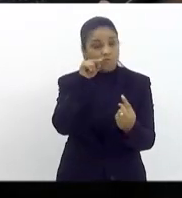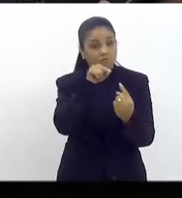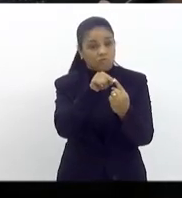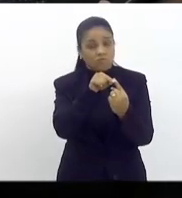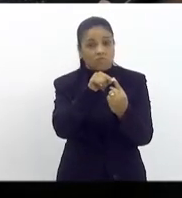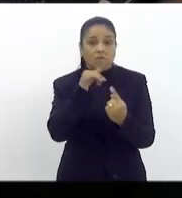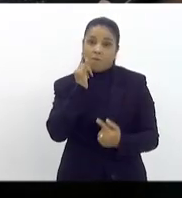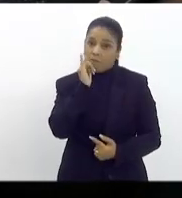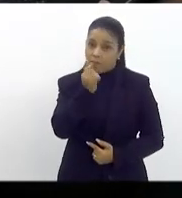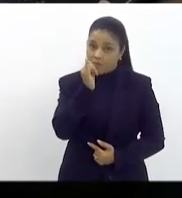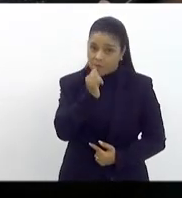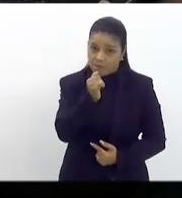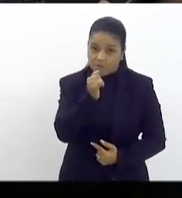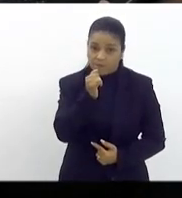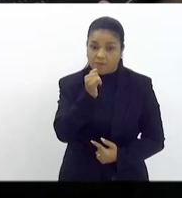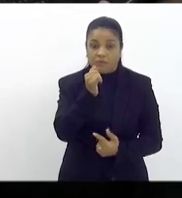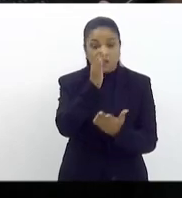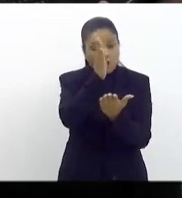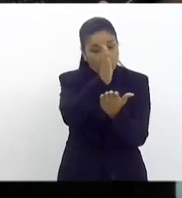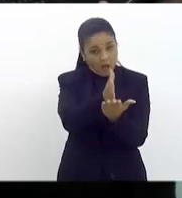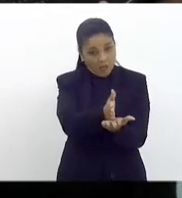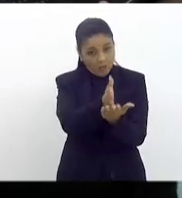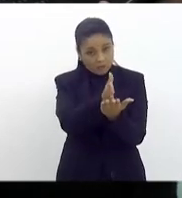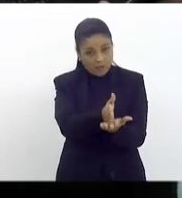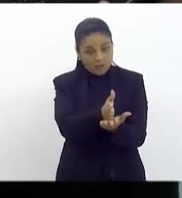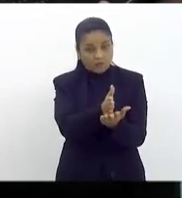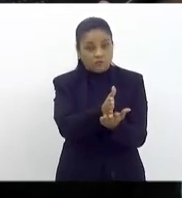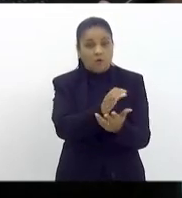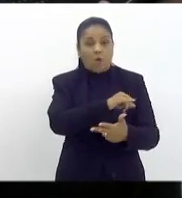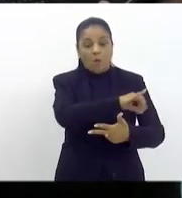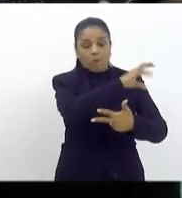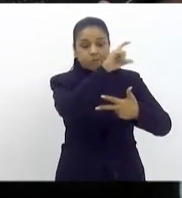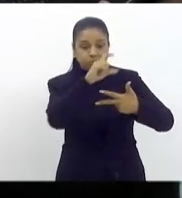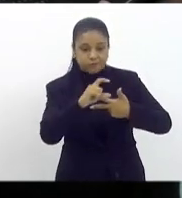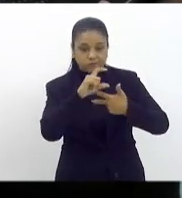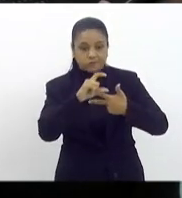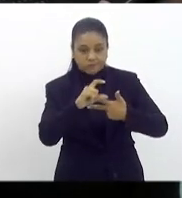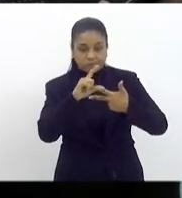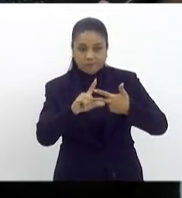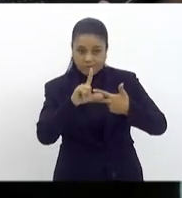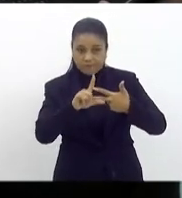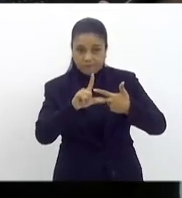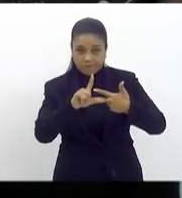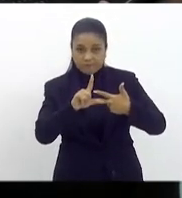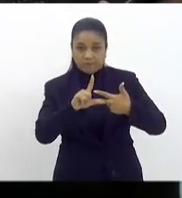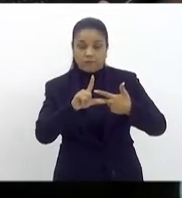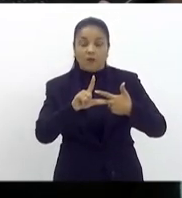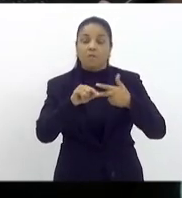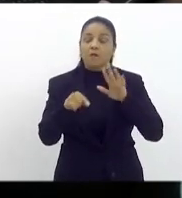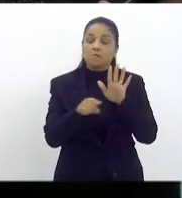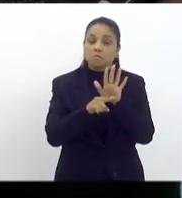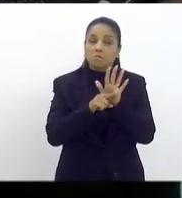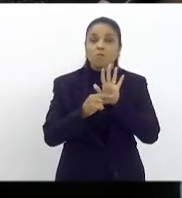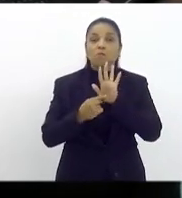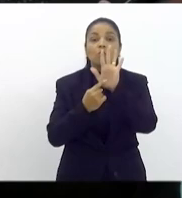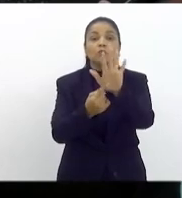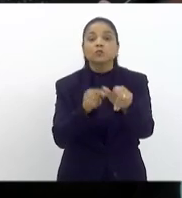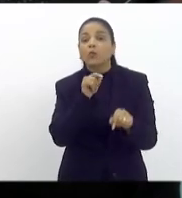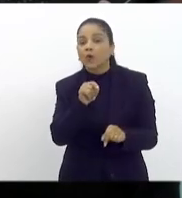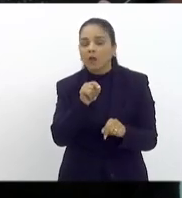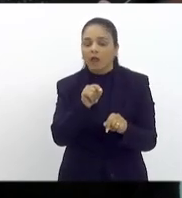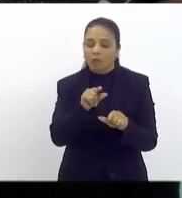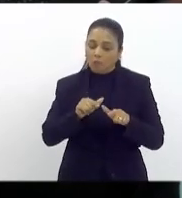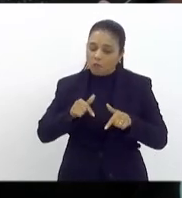por lealdade, não somente ao Poder Legislativo, mas também ressaltando a importância desse